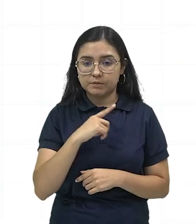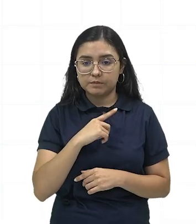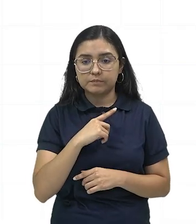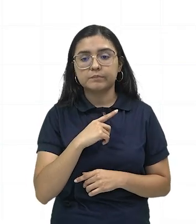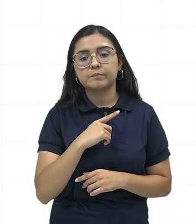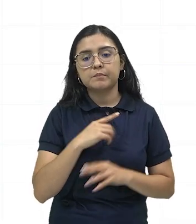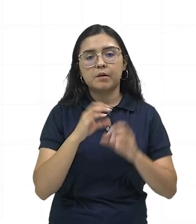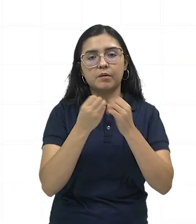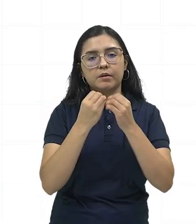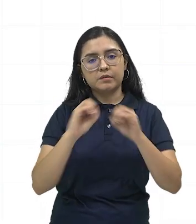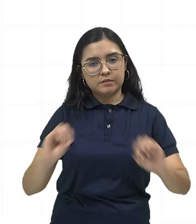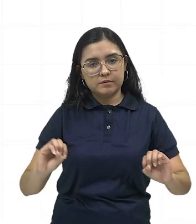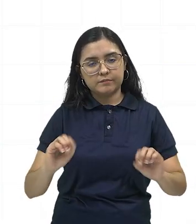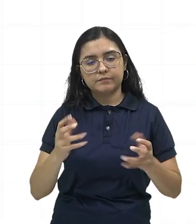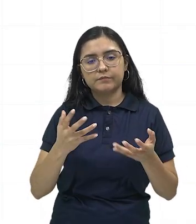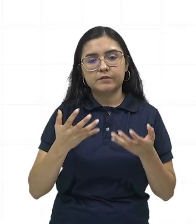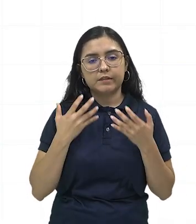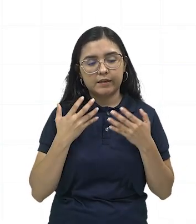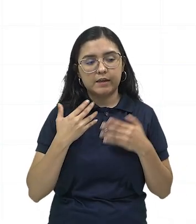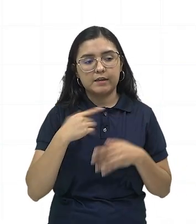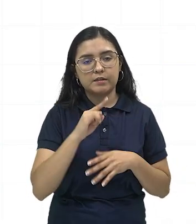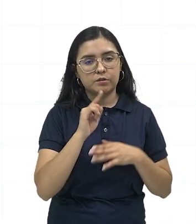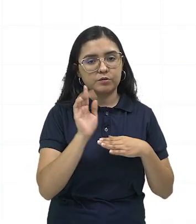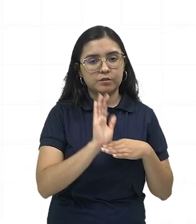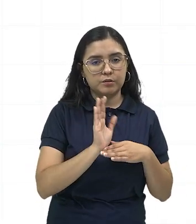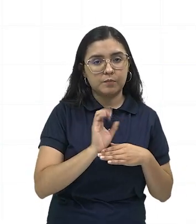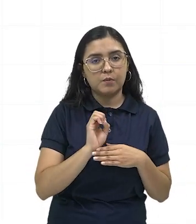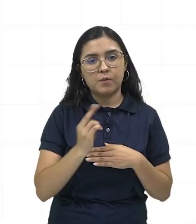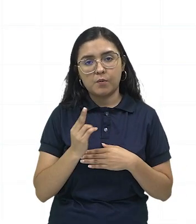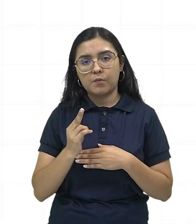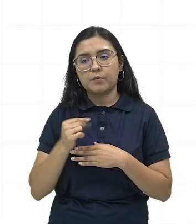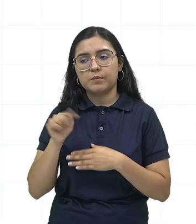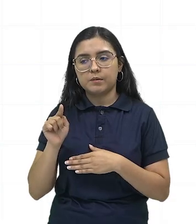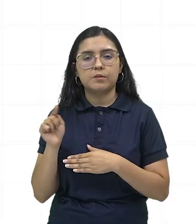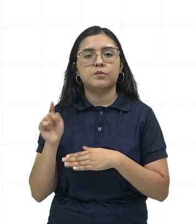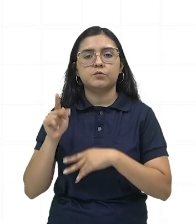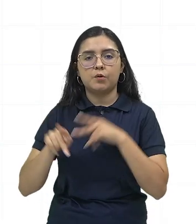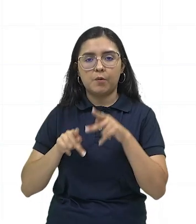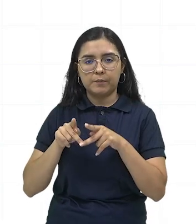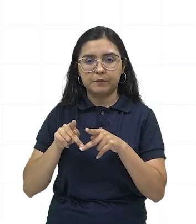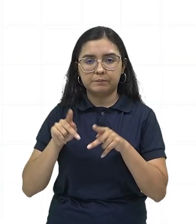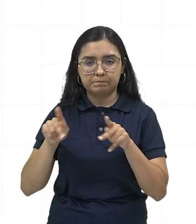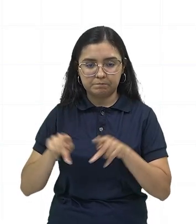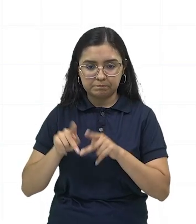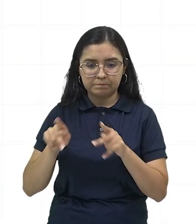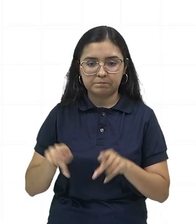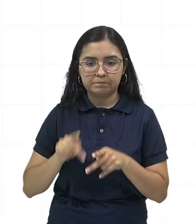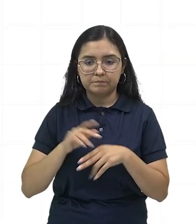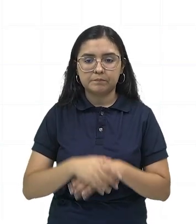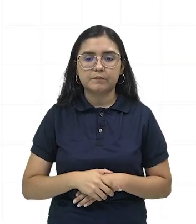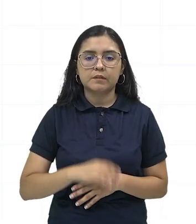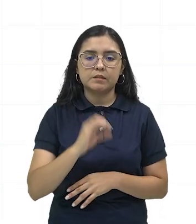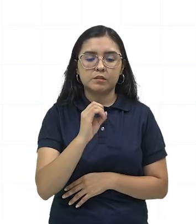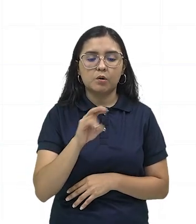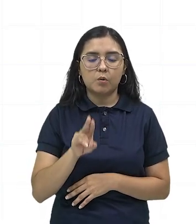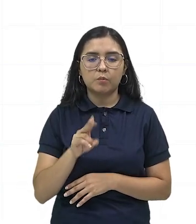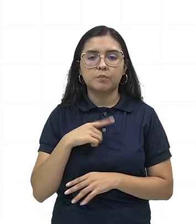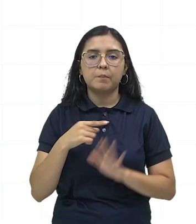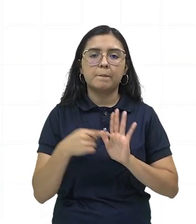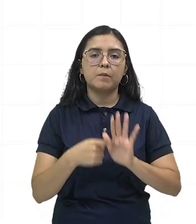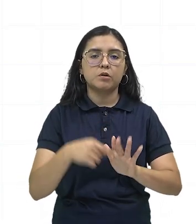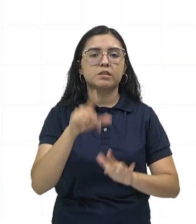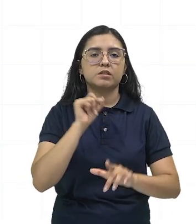também mais uma oração. Você quer ir ao cinema ou ir ao shopping? Esse ou indica essa escolha